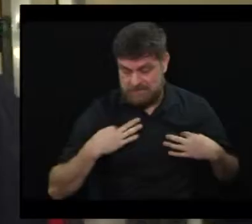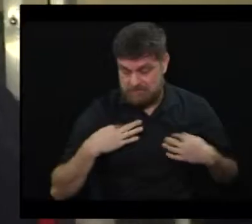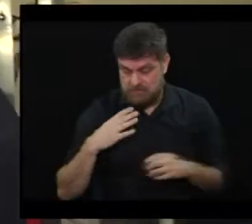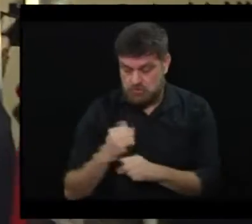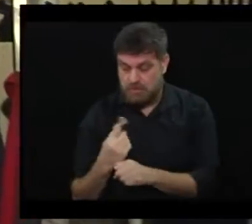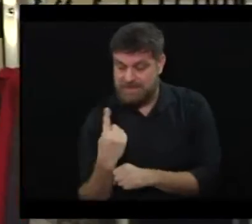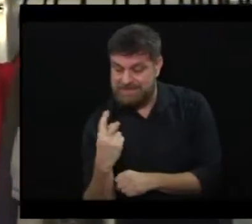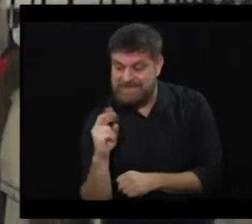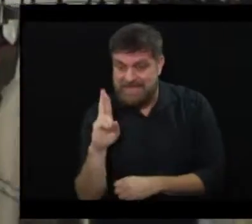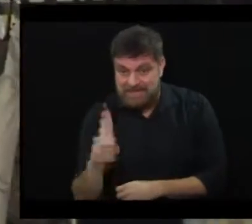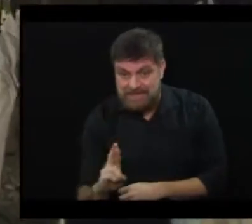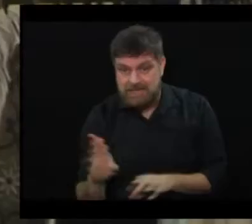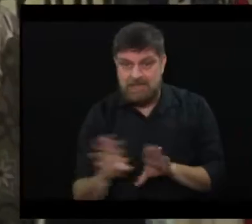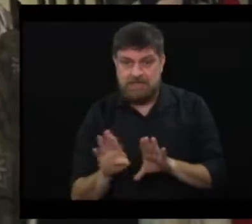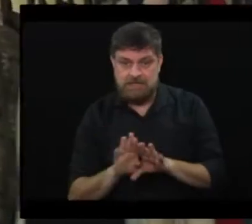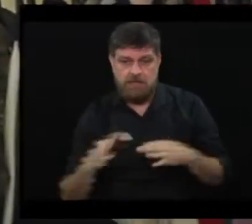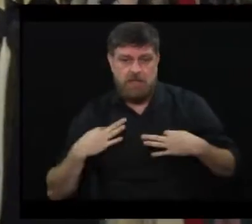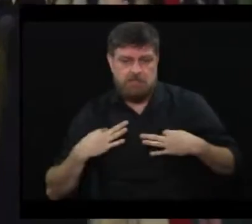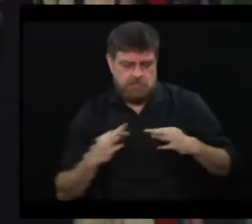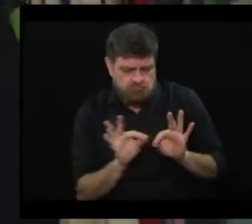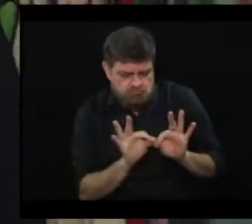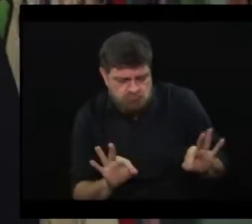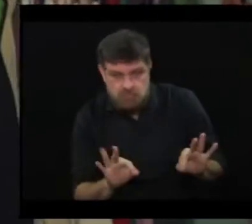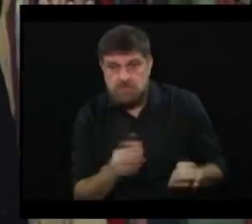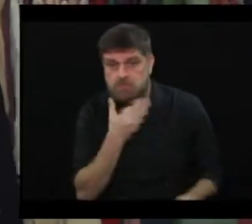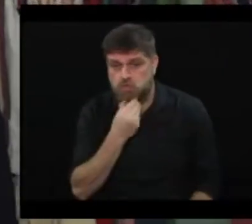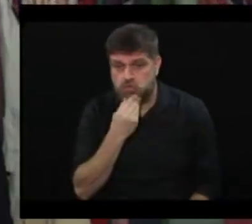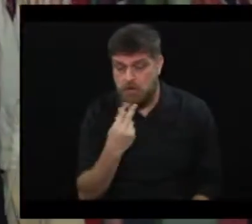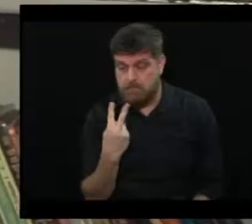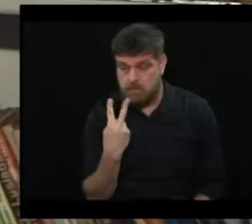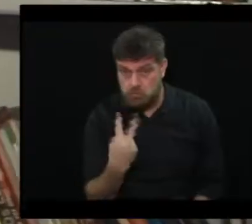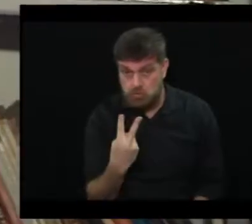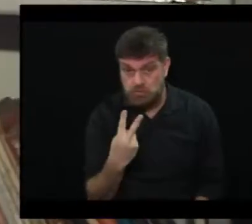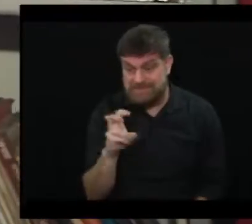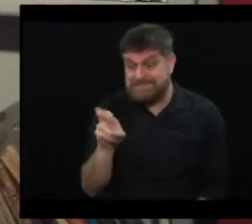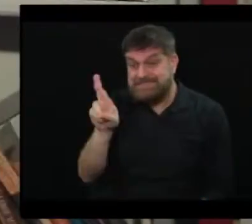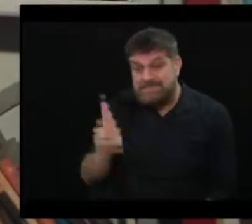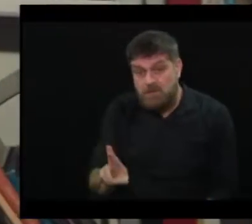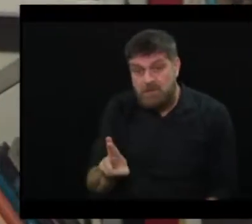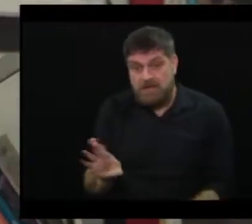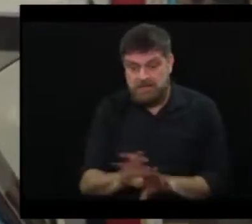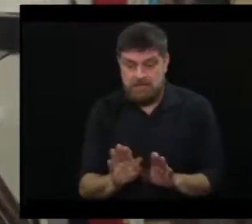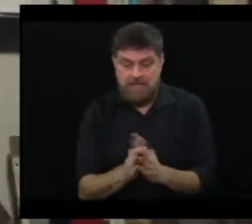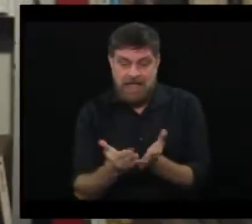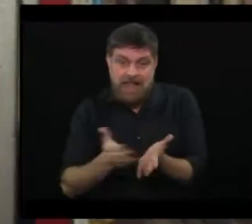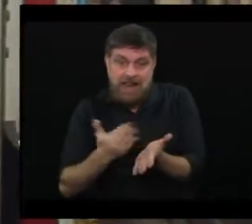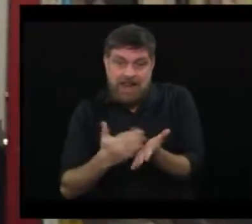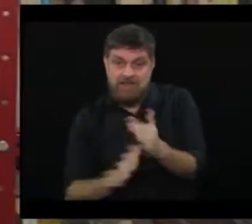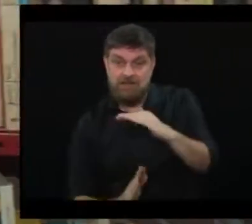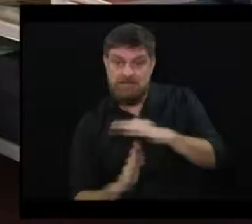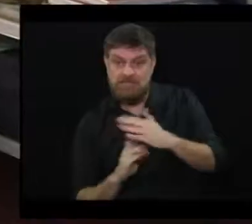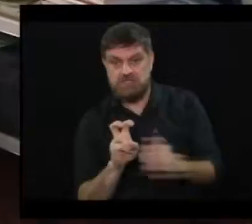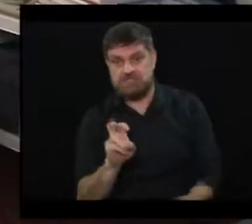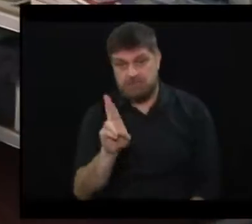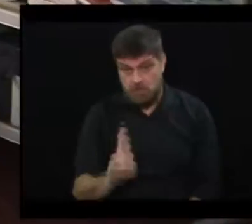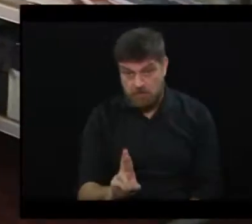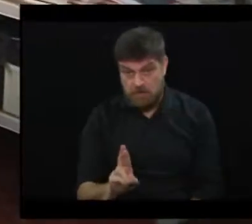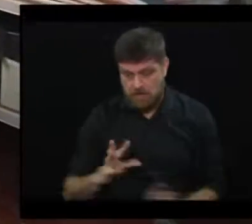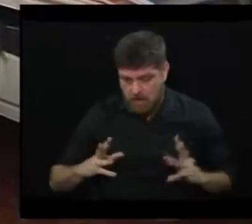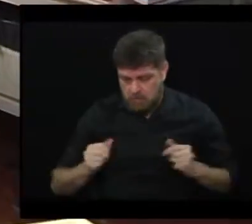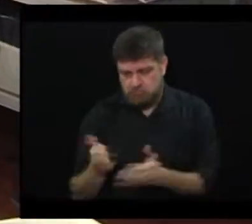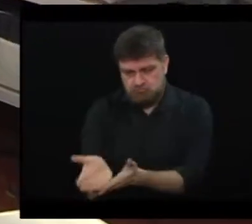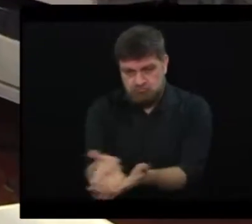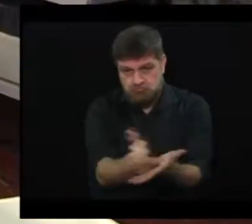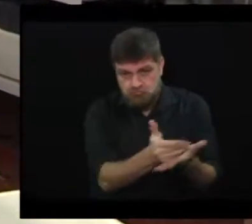R$10, camisetas básicas masculinas, 2 por R$5 e livros com valor máximo de R$5. Toda a renda